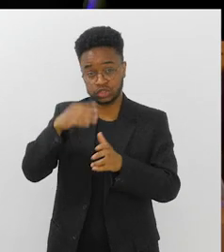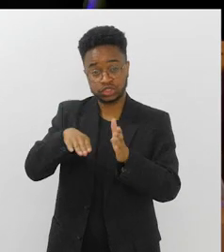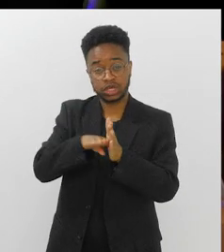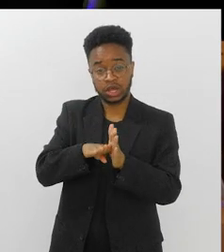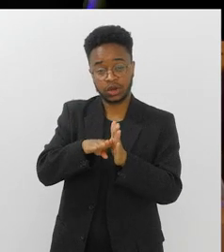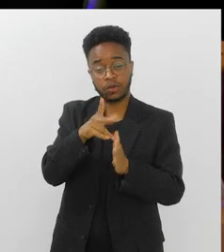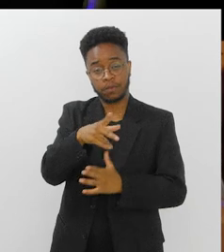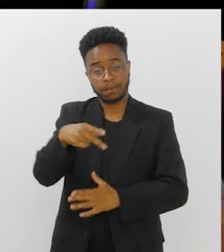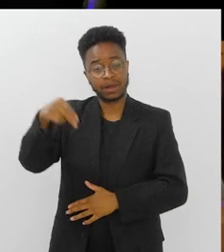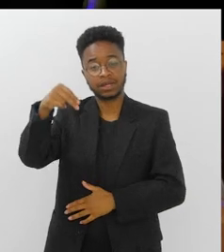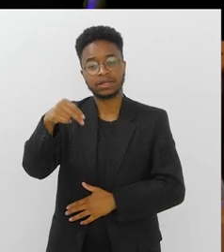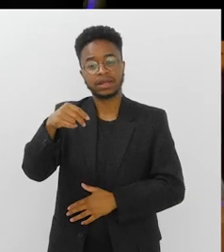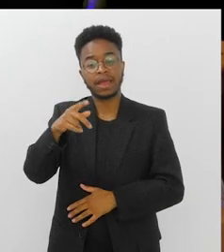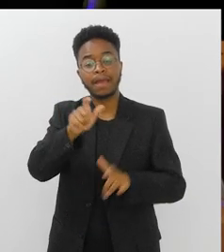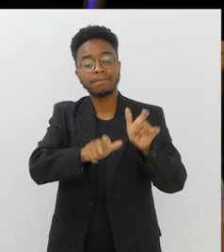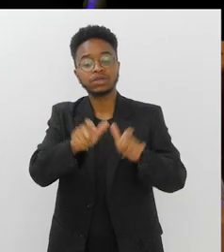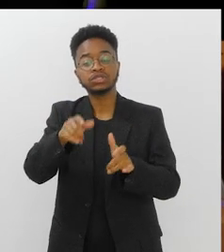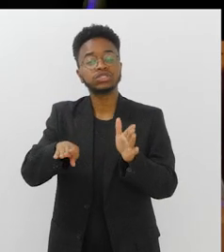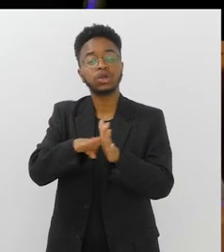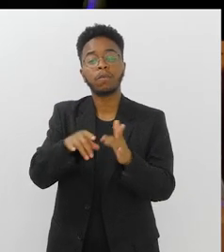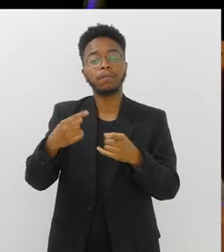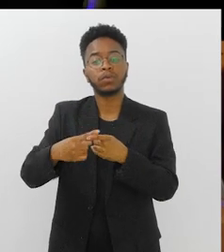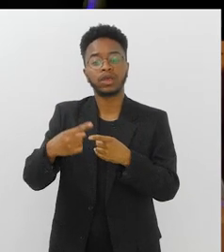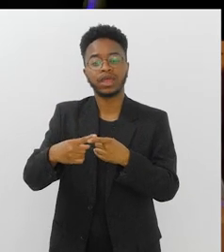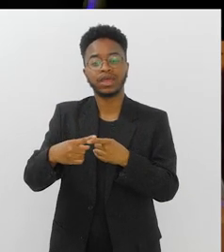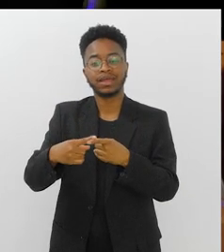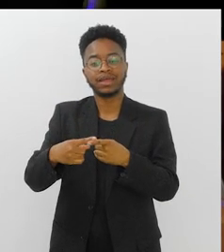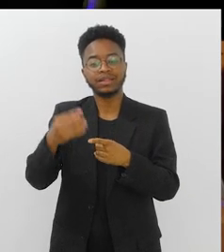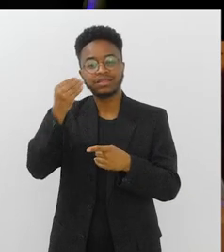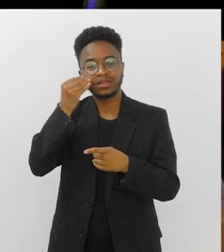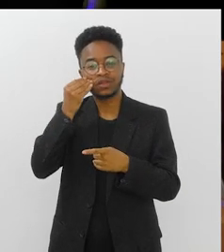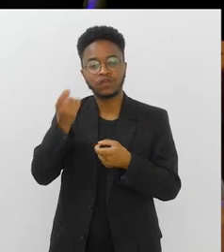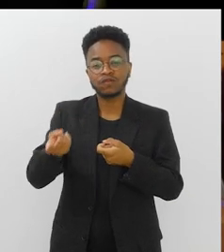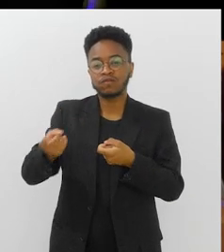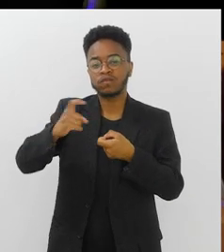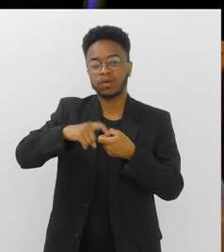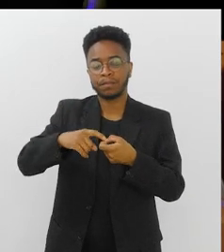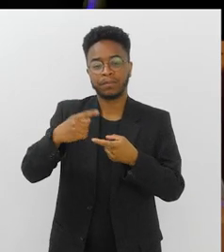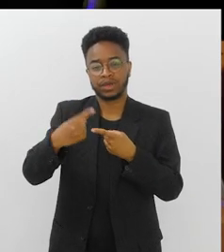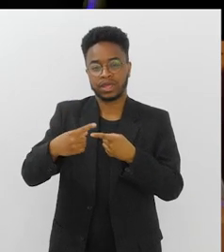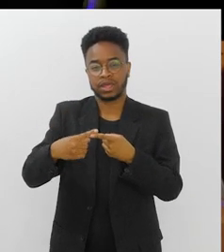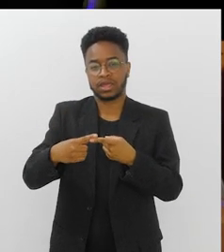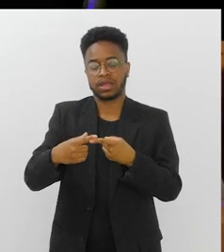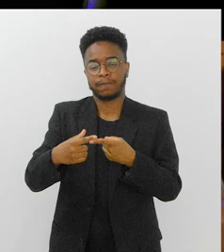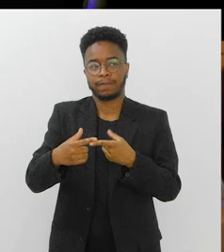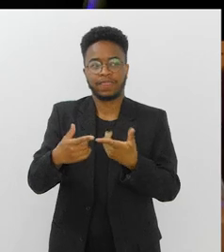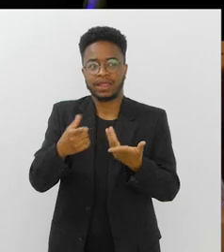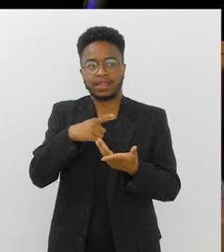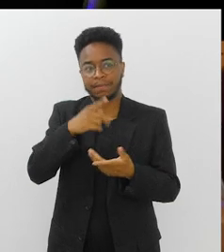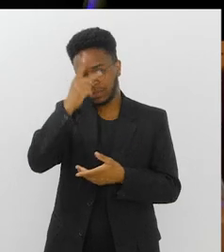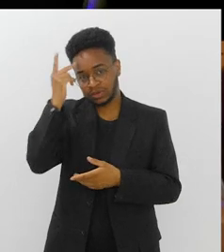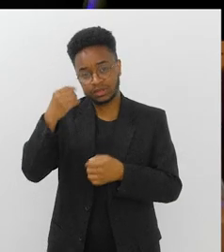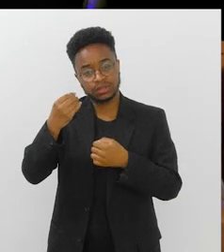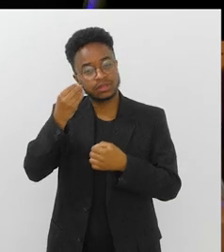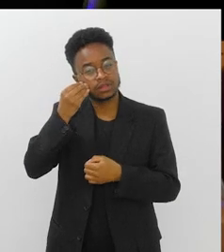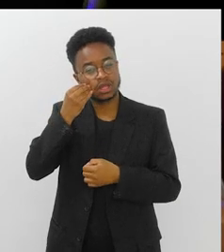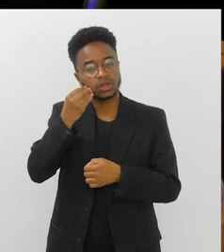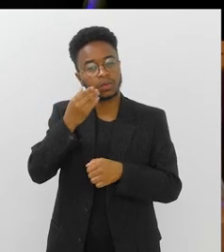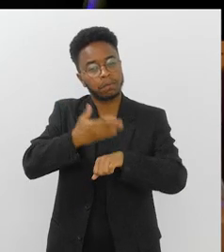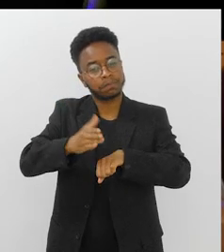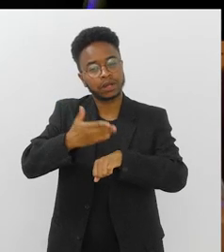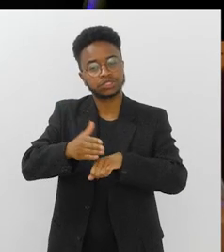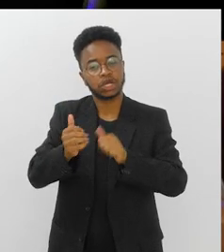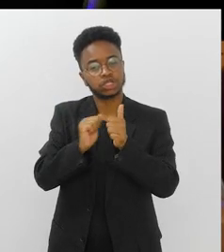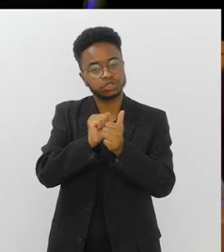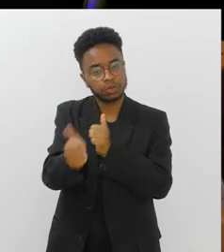no paralímpico eram pessoas que chegavam por conta da reabilitação né eram pessoas que vinham pro né fazer esporte para